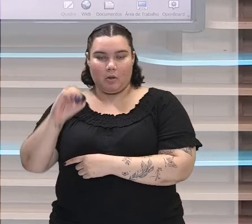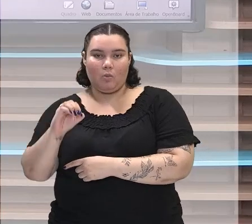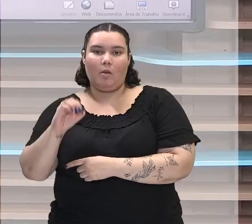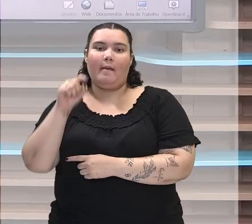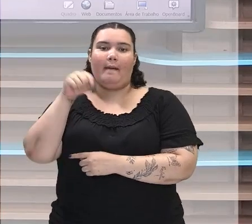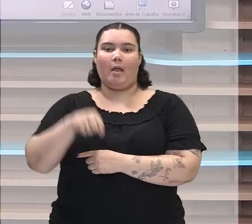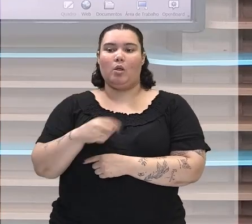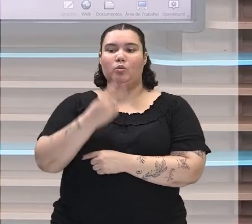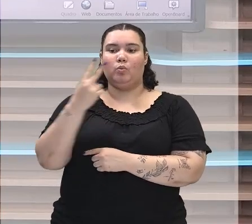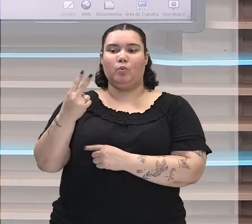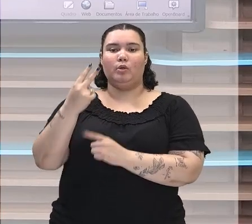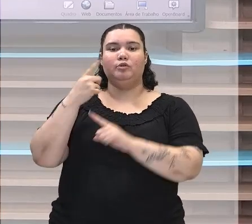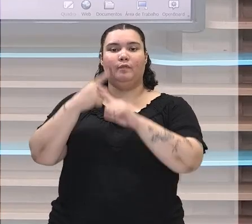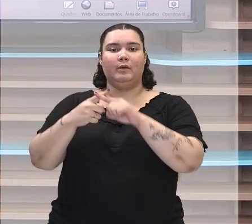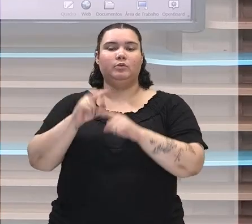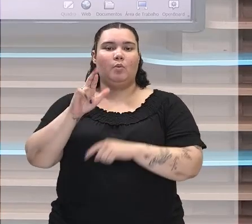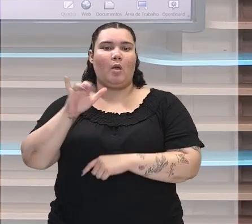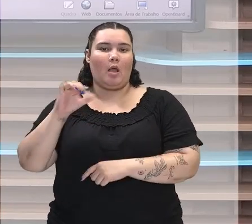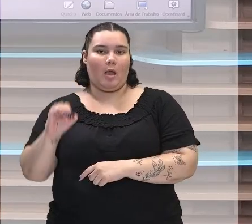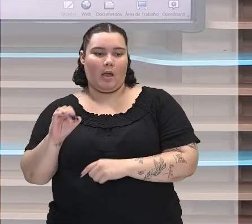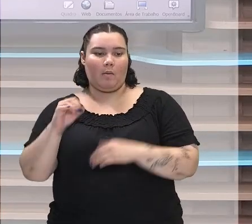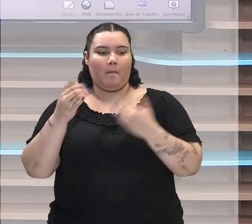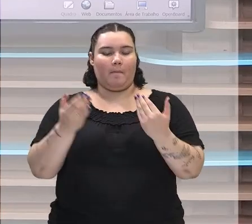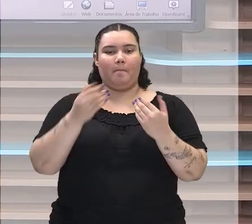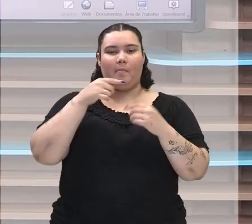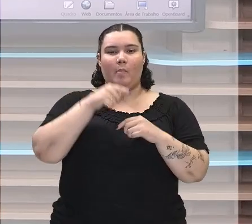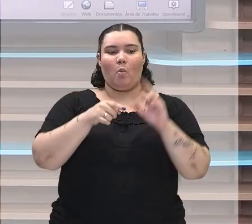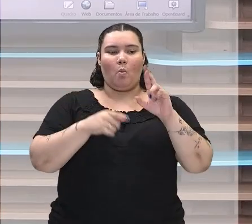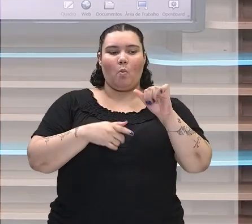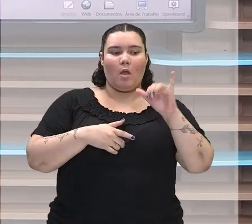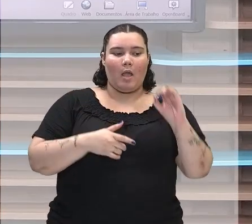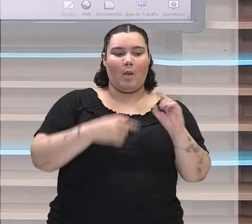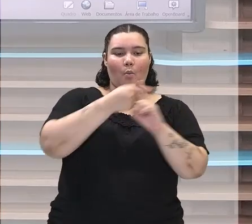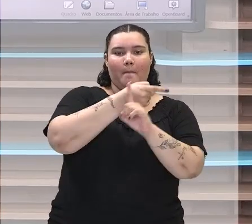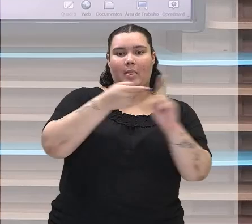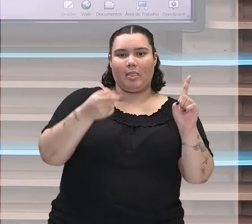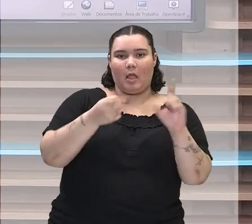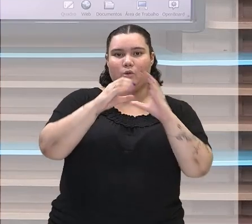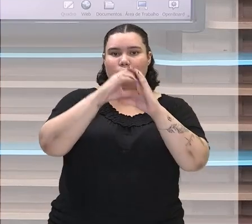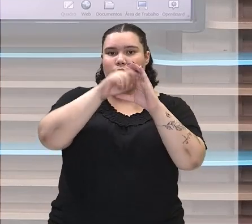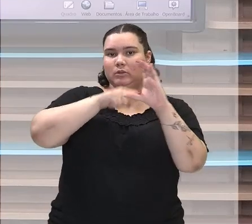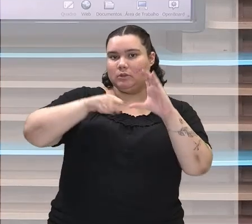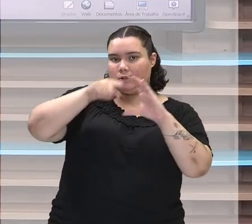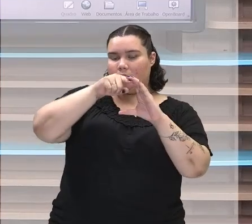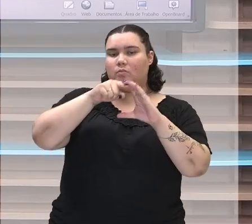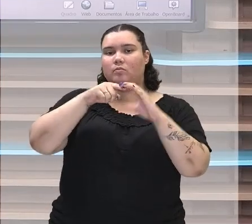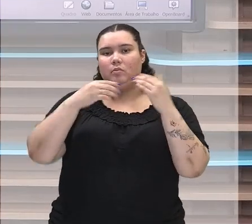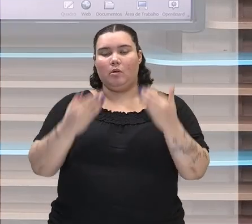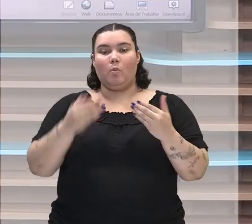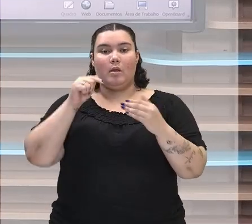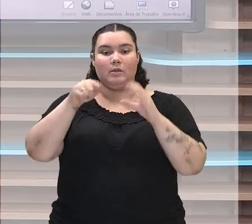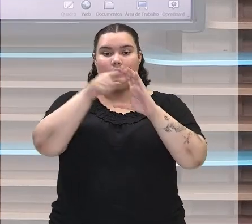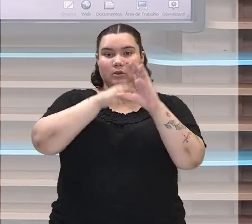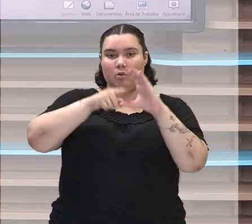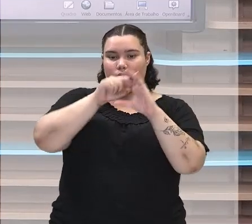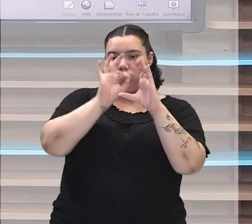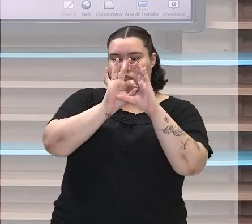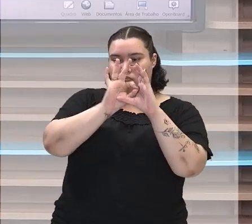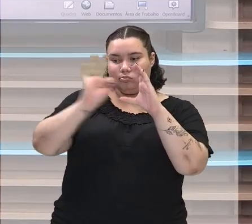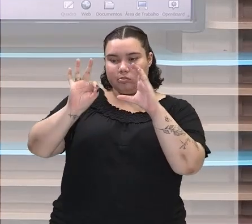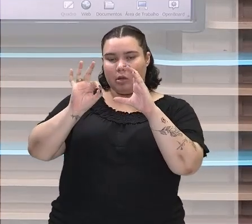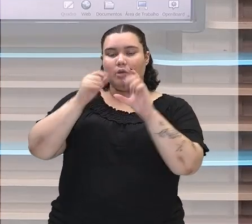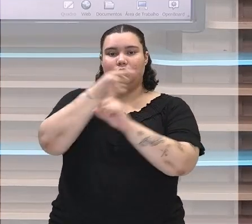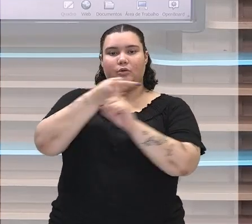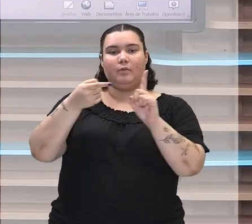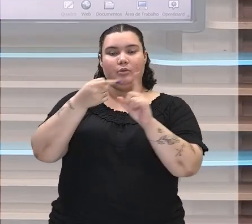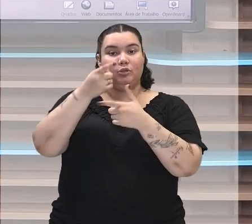é a metade do diâmetro, né? A mesma coisa. Então a gente pega a medida do diâmetro e divide por 2, né? Que aí a gente já vai